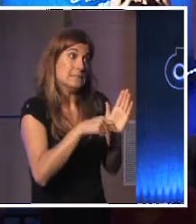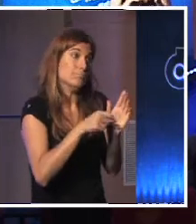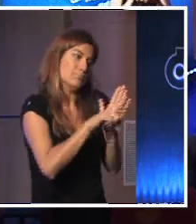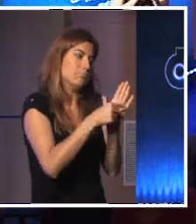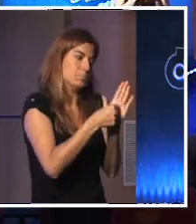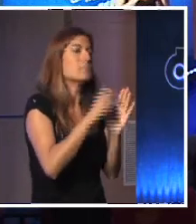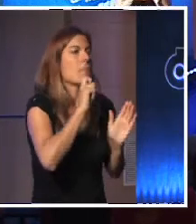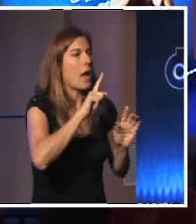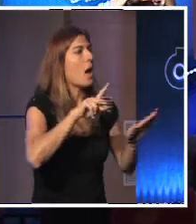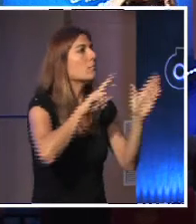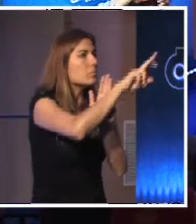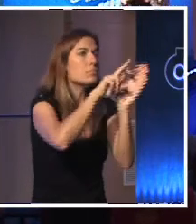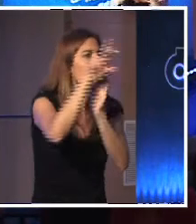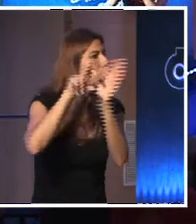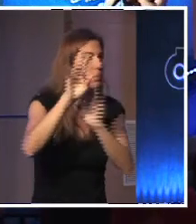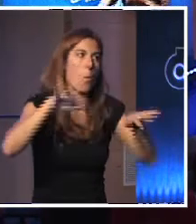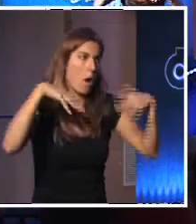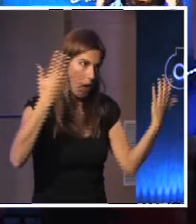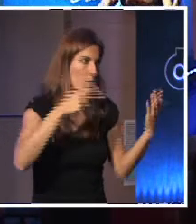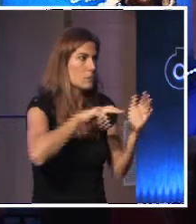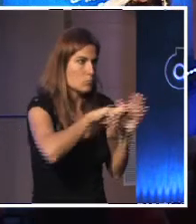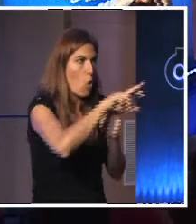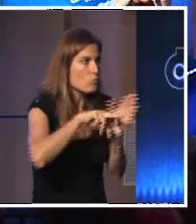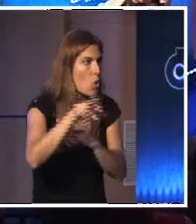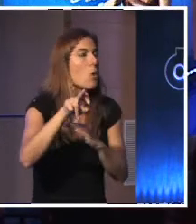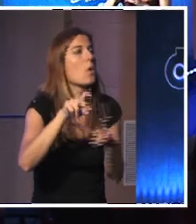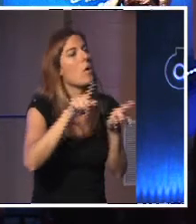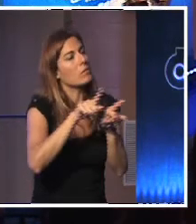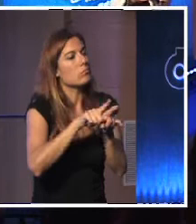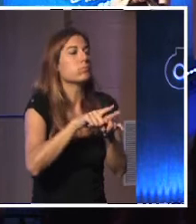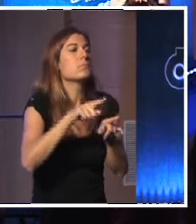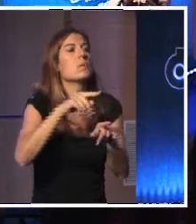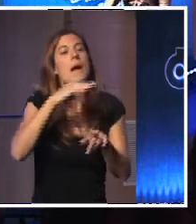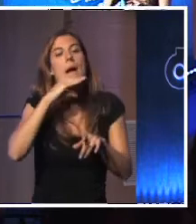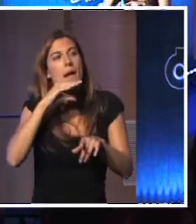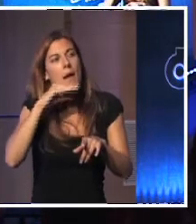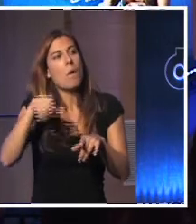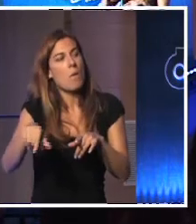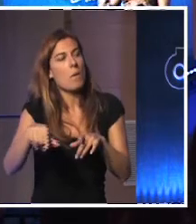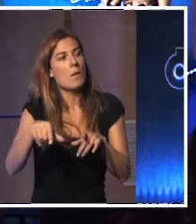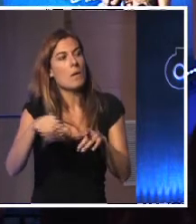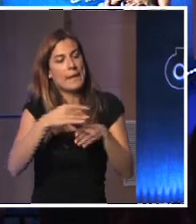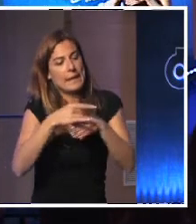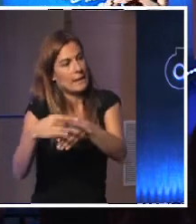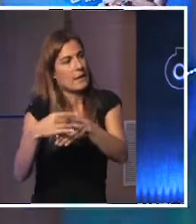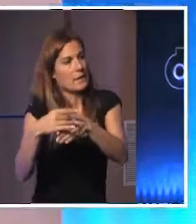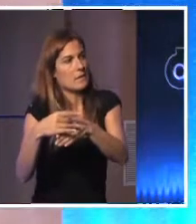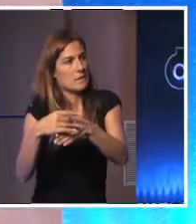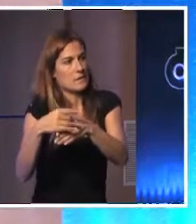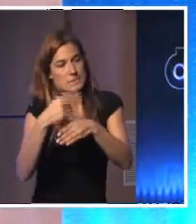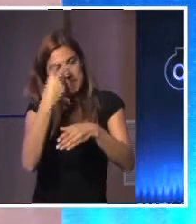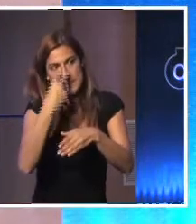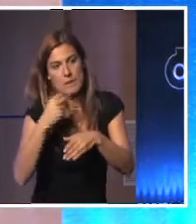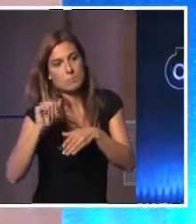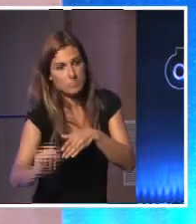estar em todo lado, possam ter a mesma regalia que têm os cães para os guias, portanto, os cães